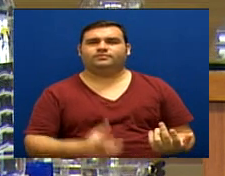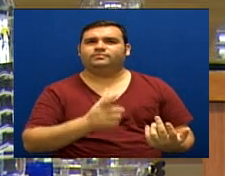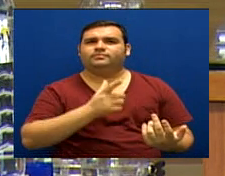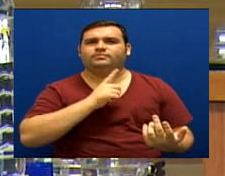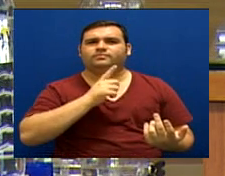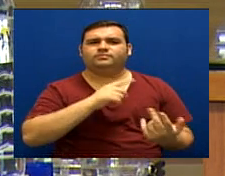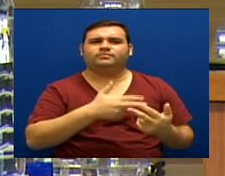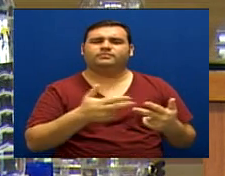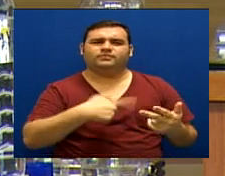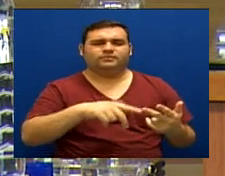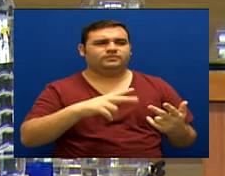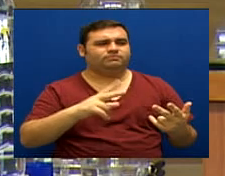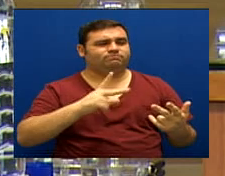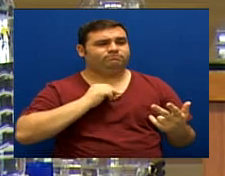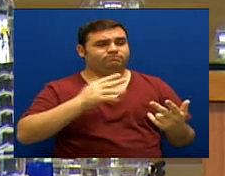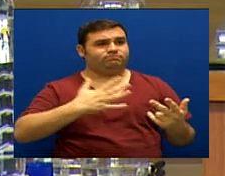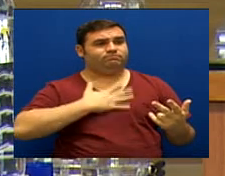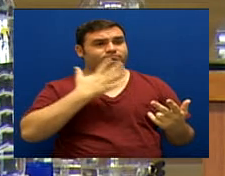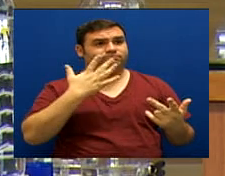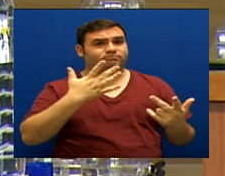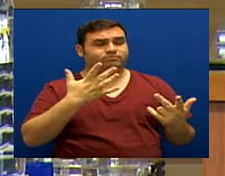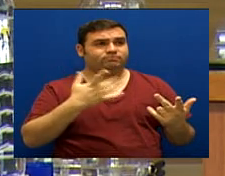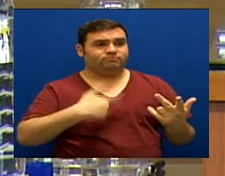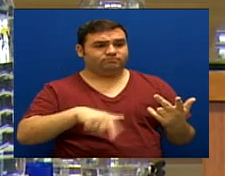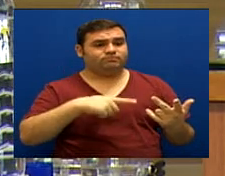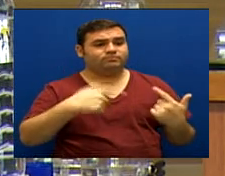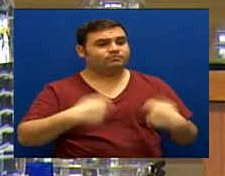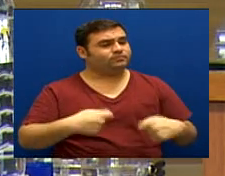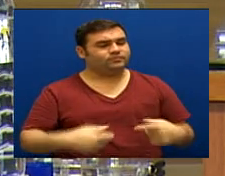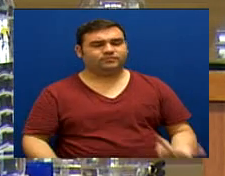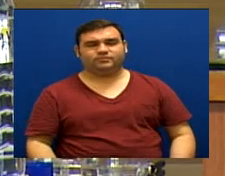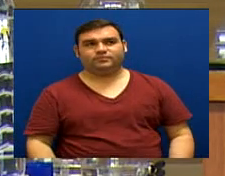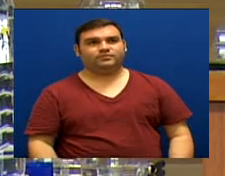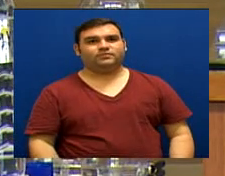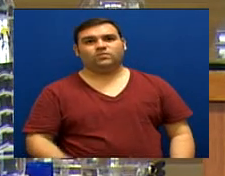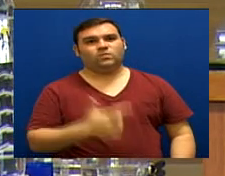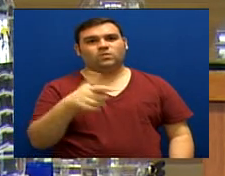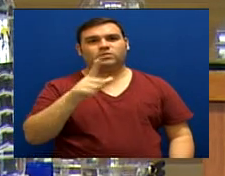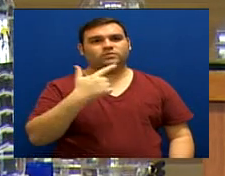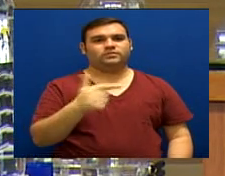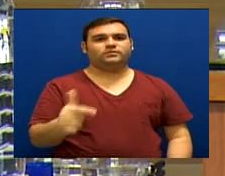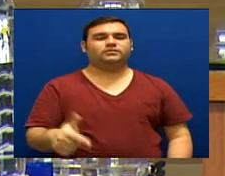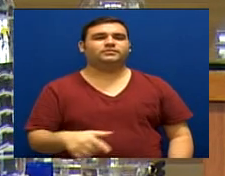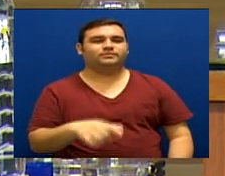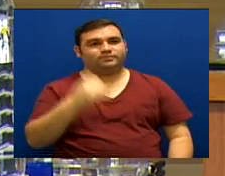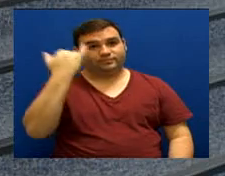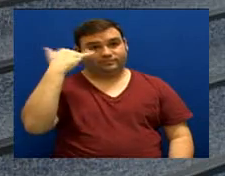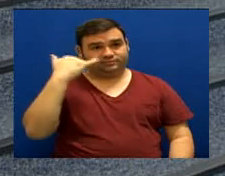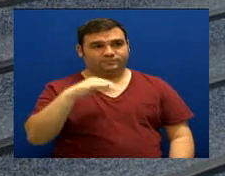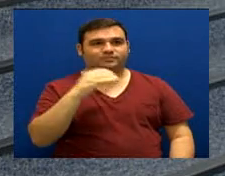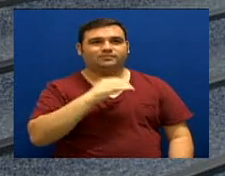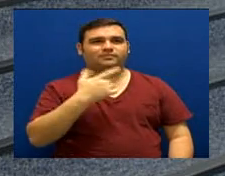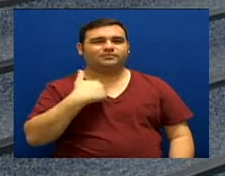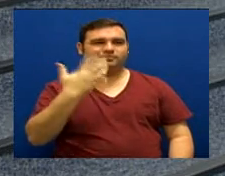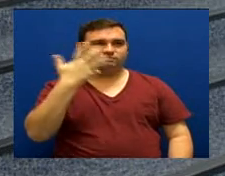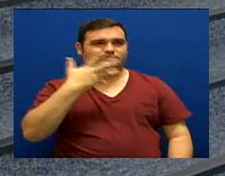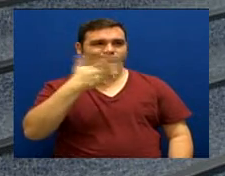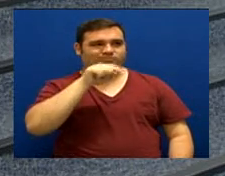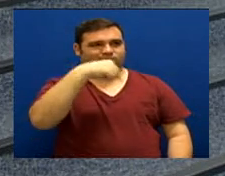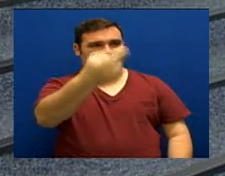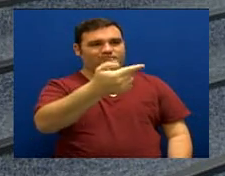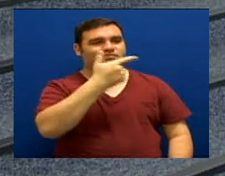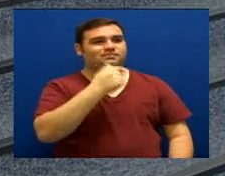que chocam e na realidade a gente tem que fazer não dá outra forma e agora se me permite eu vou passar a palavra